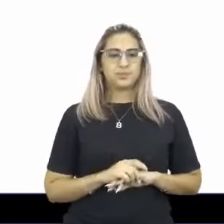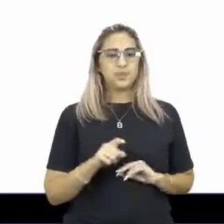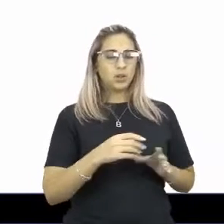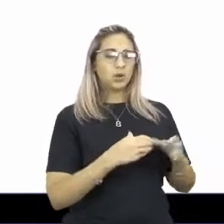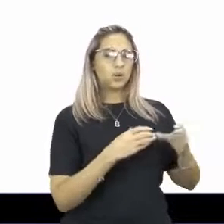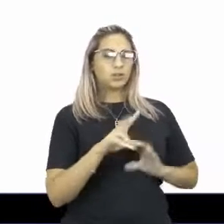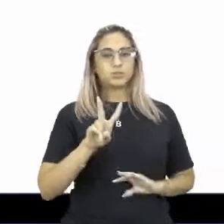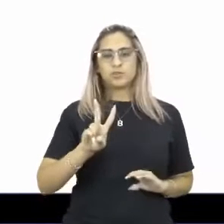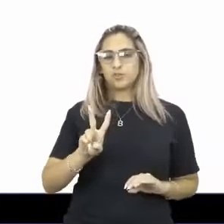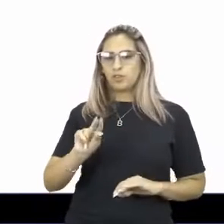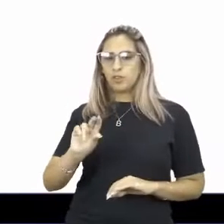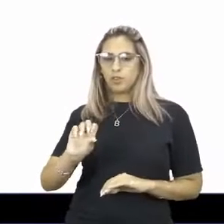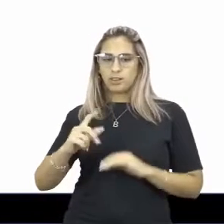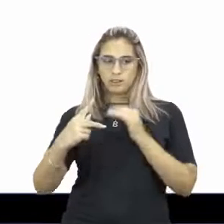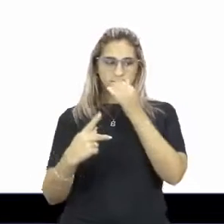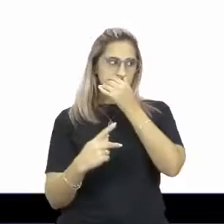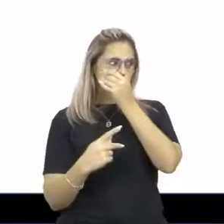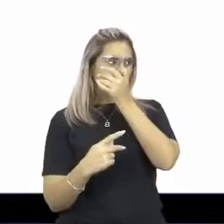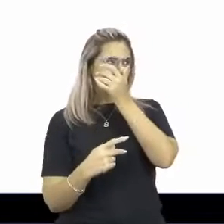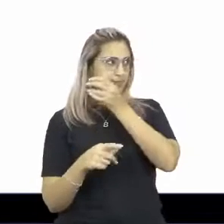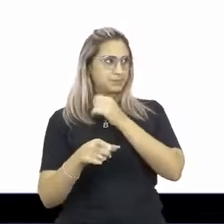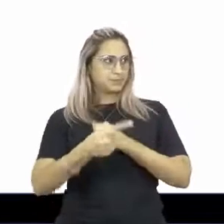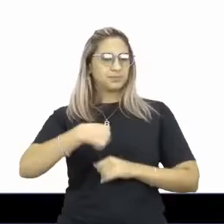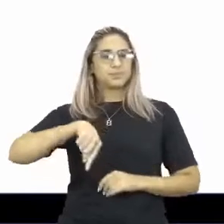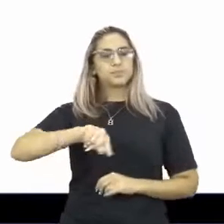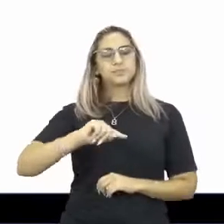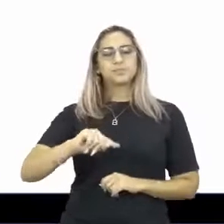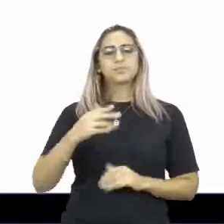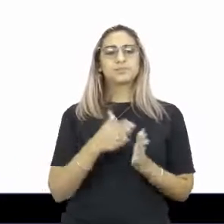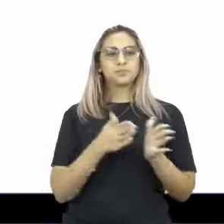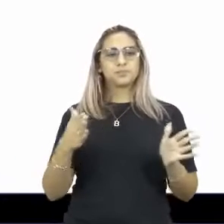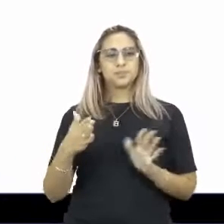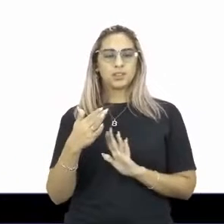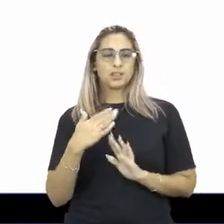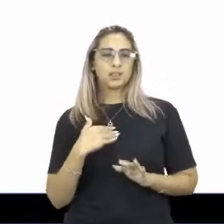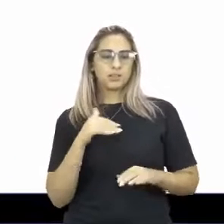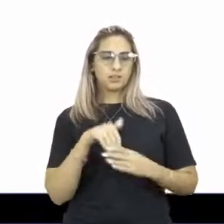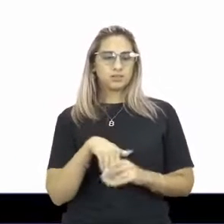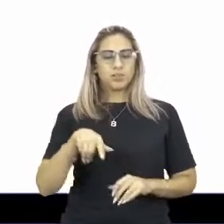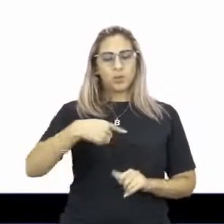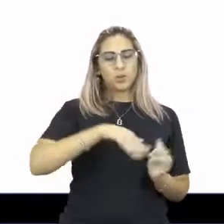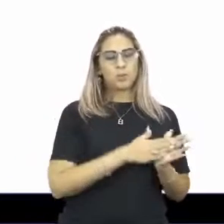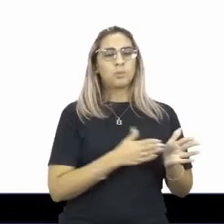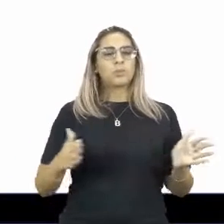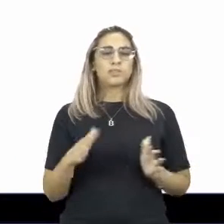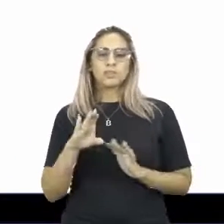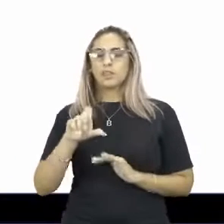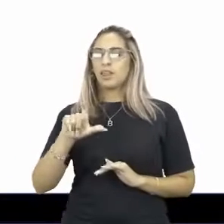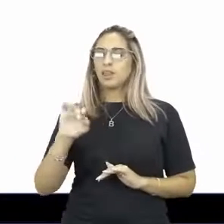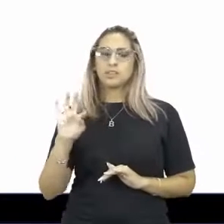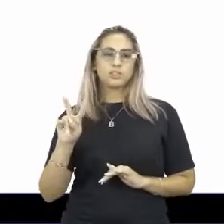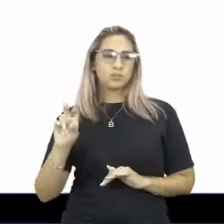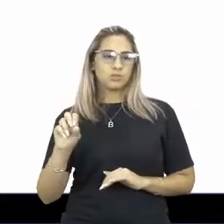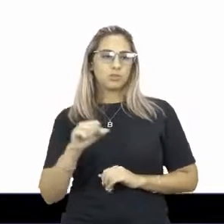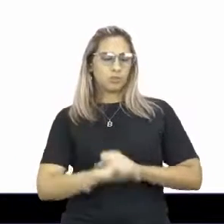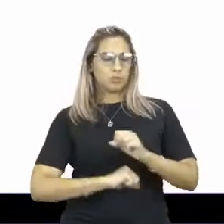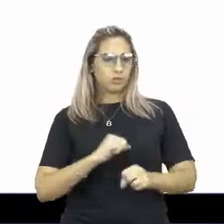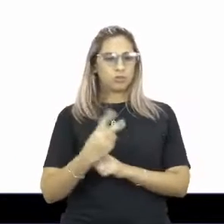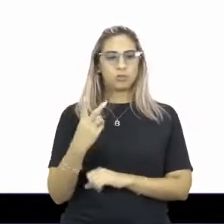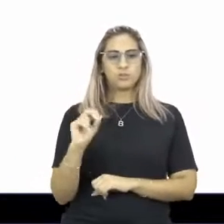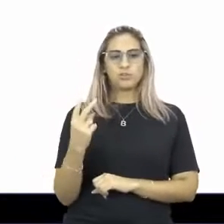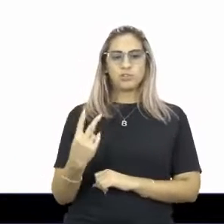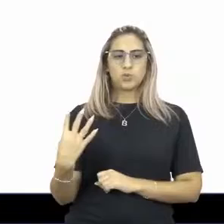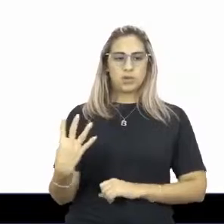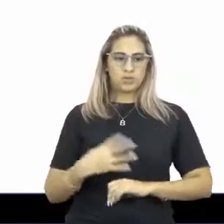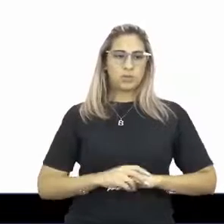concurso da VUNESP. Esse concurso era para os cargos efetivos e também para o processo eletivo no ano de